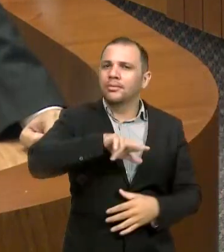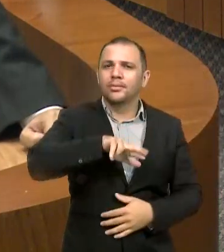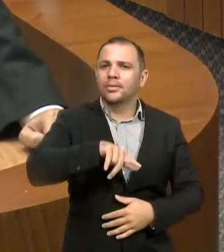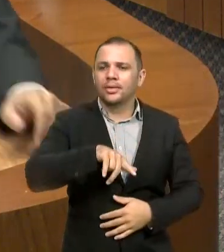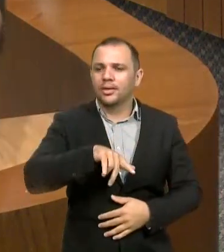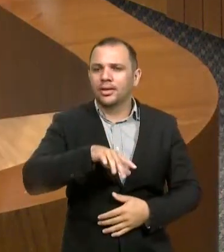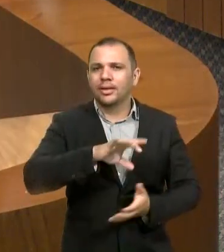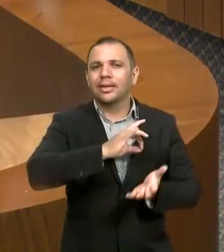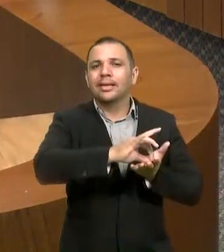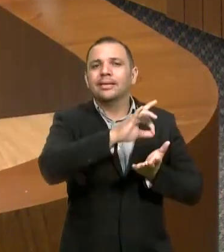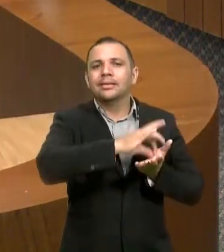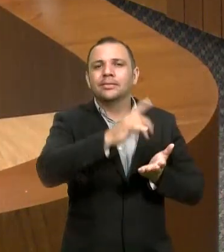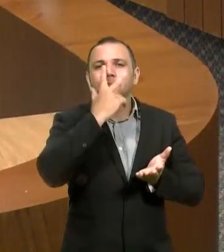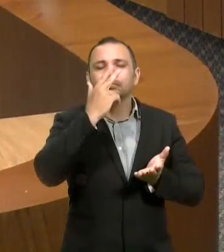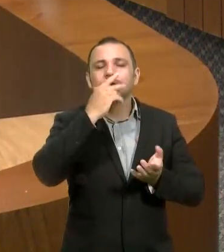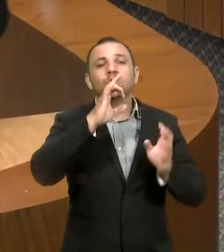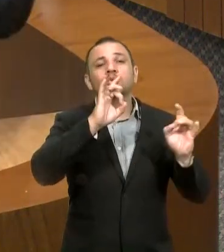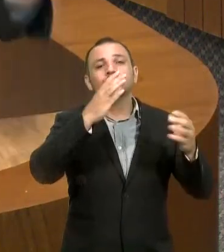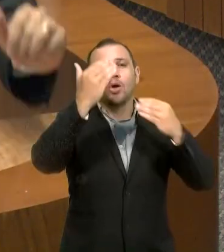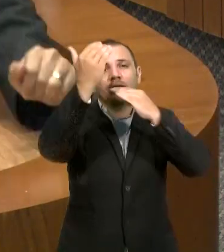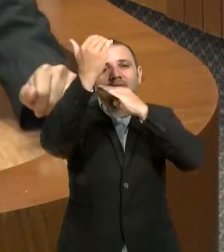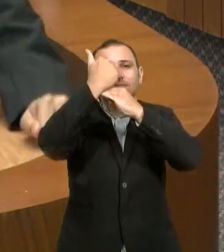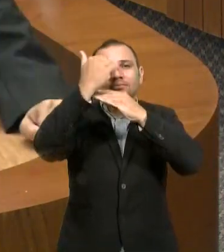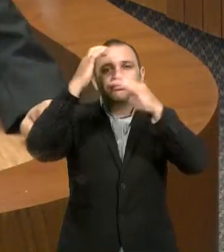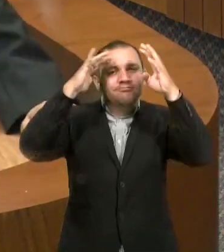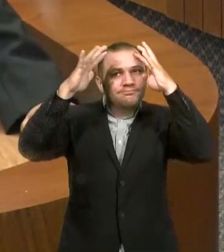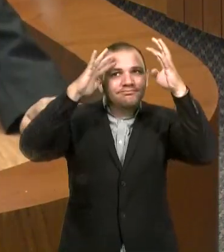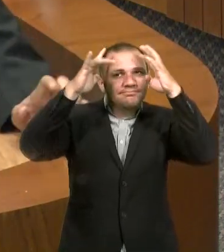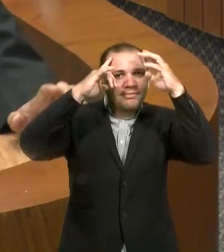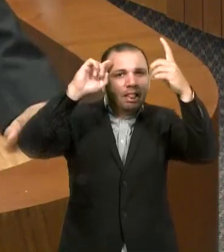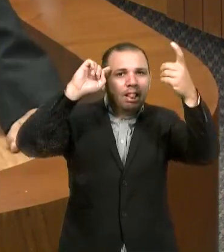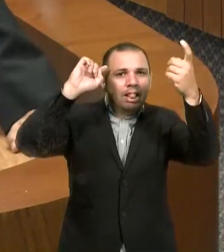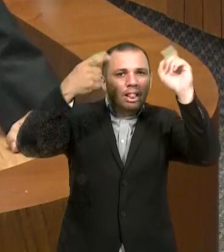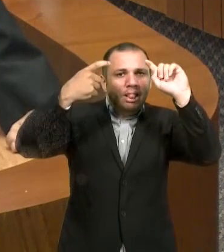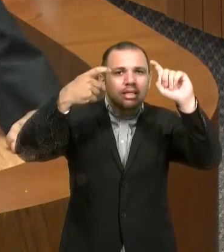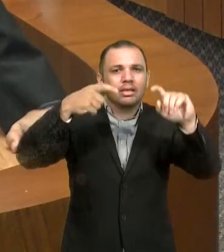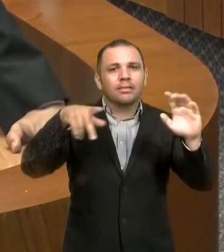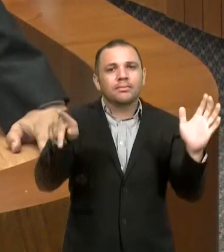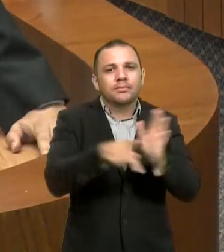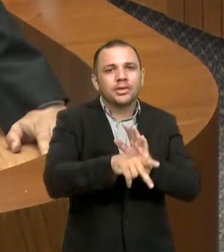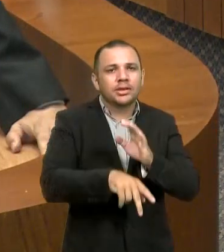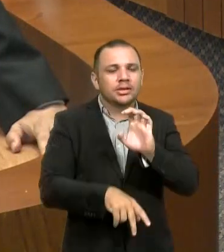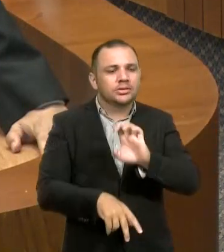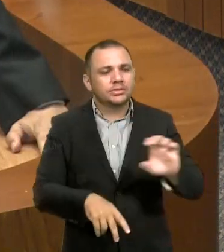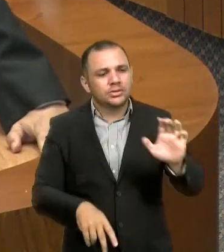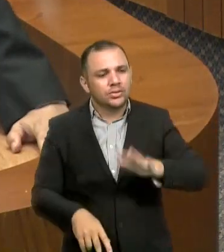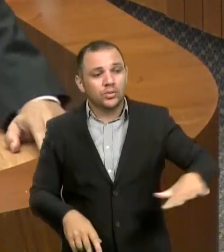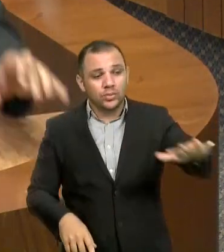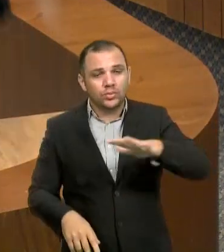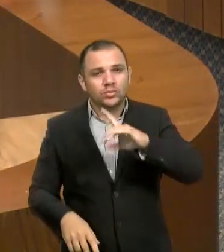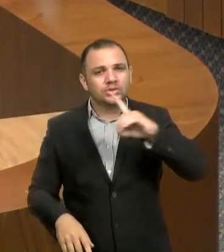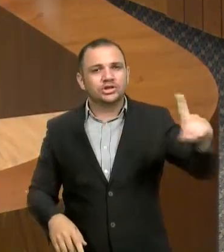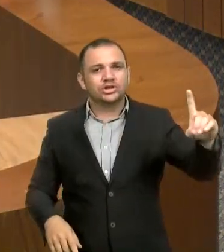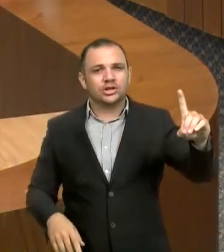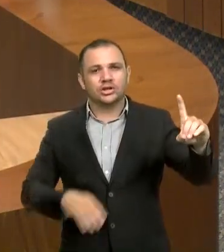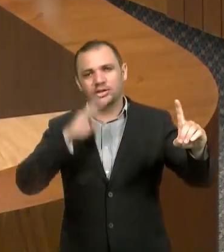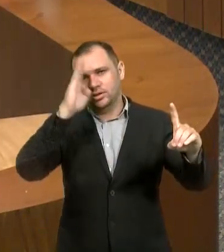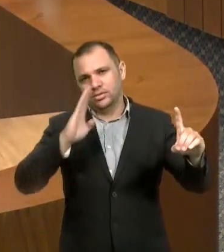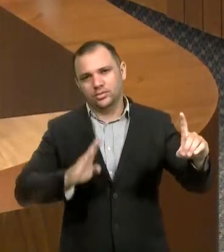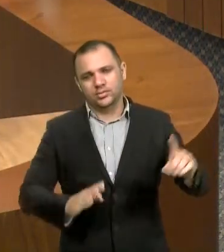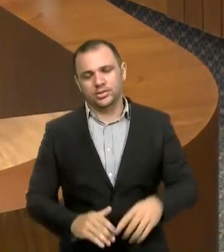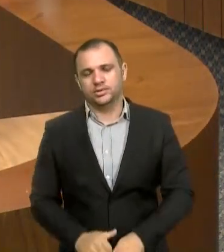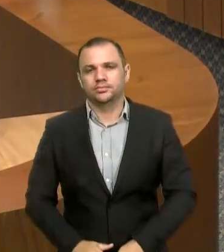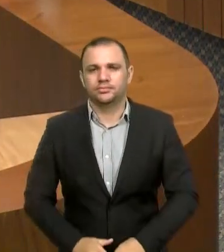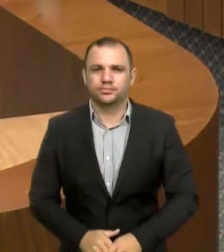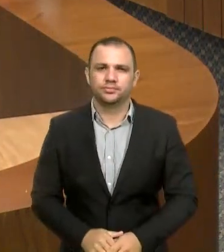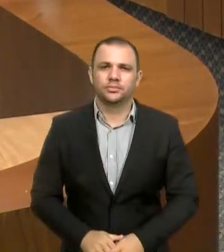existem nas mentes pervertidas da extrema-direita do Brasil. E eu vou falar aqui